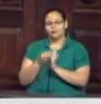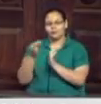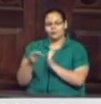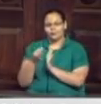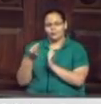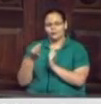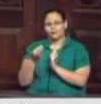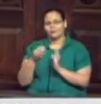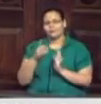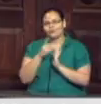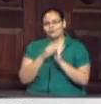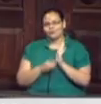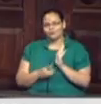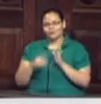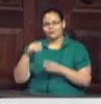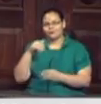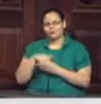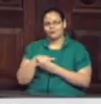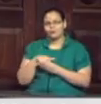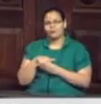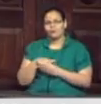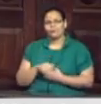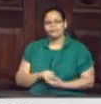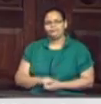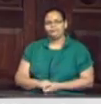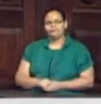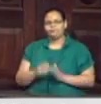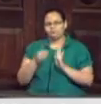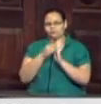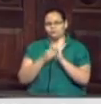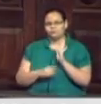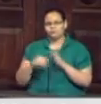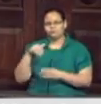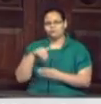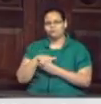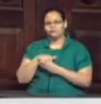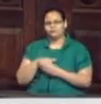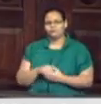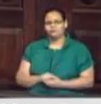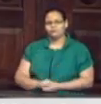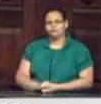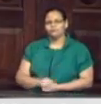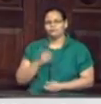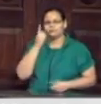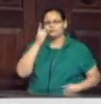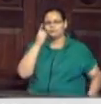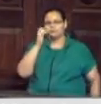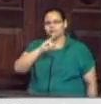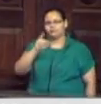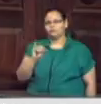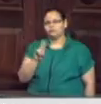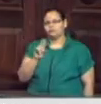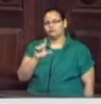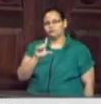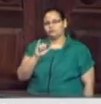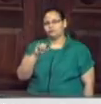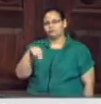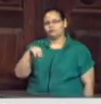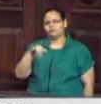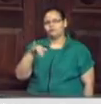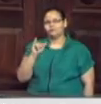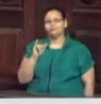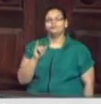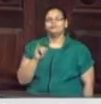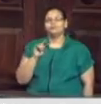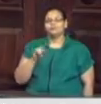voto. Para declaração de voto, deputado? Deputado Dr. Julianelli, declaração de voto no